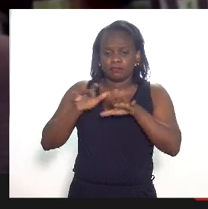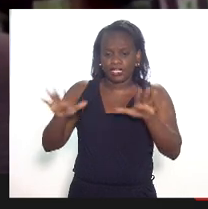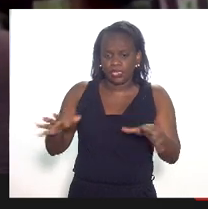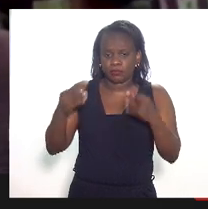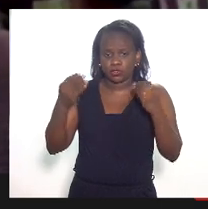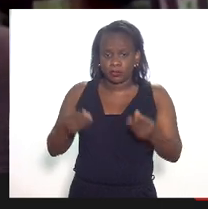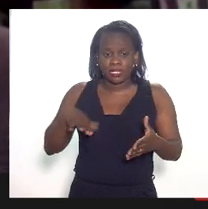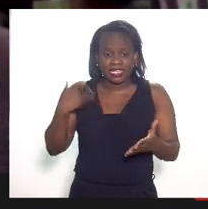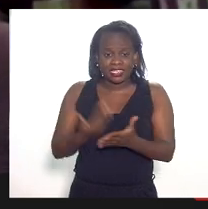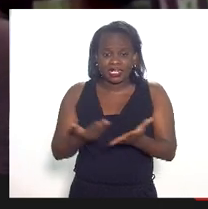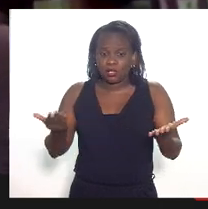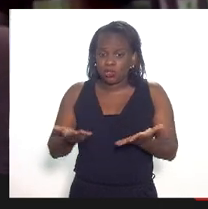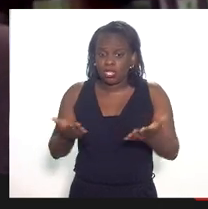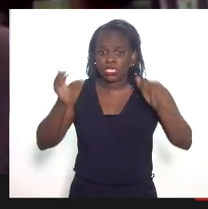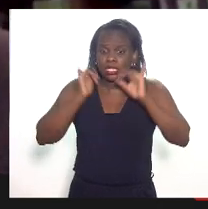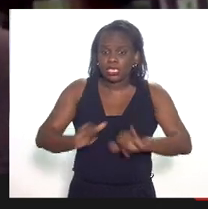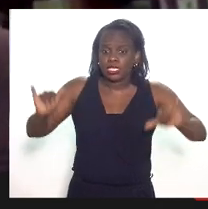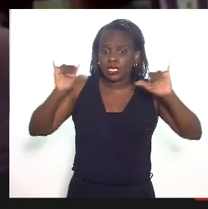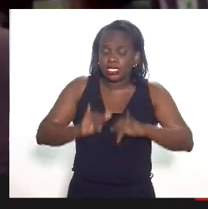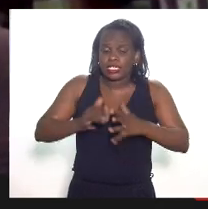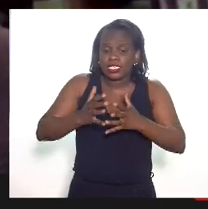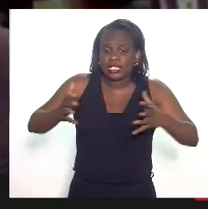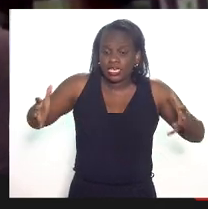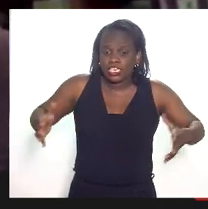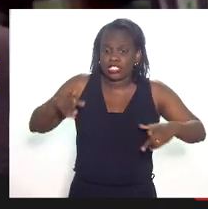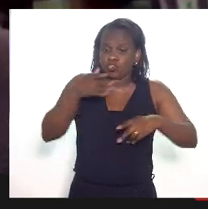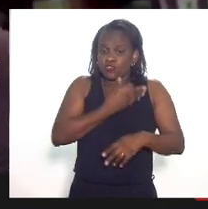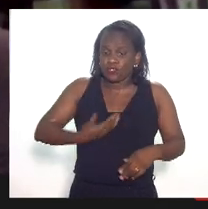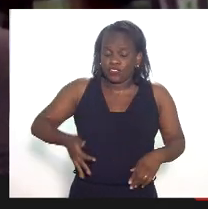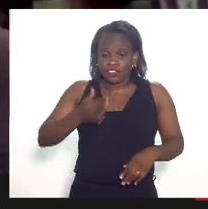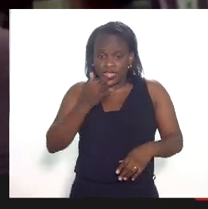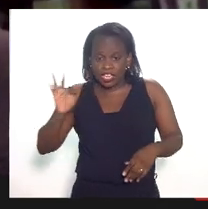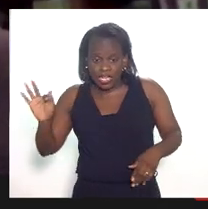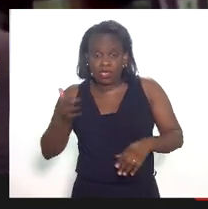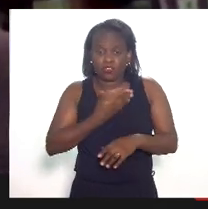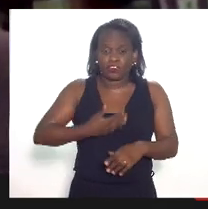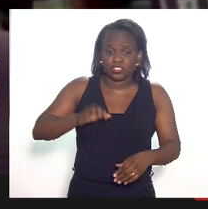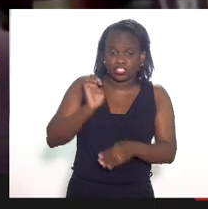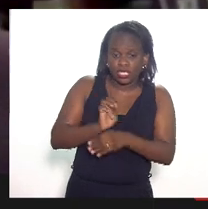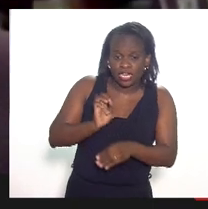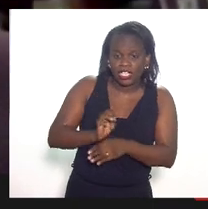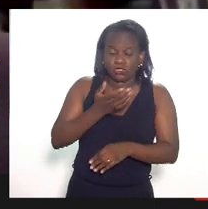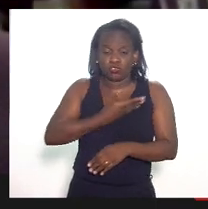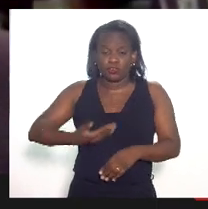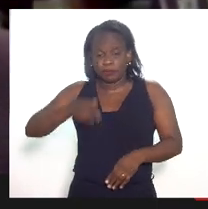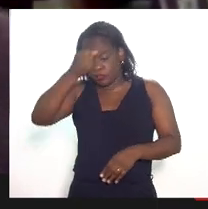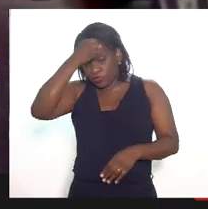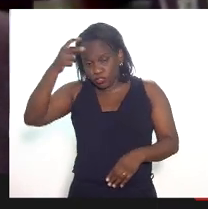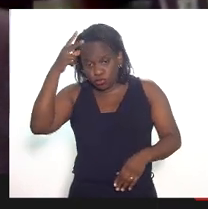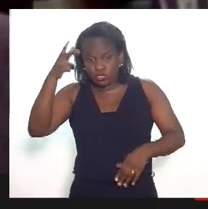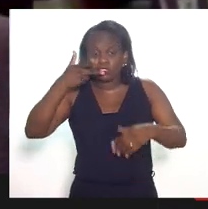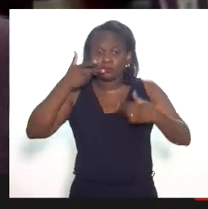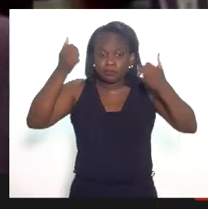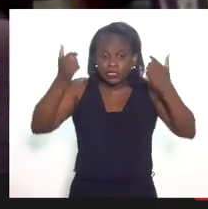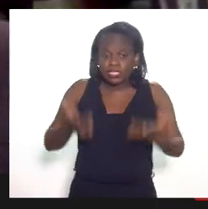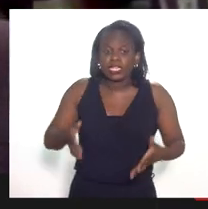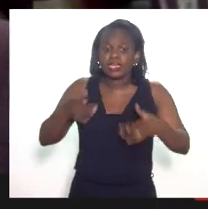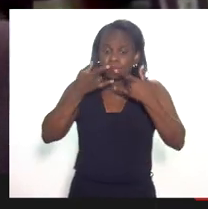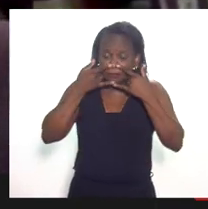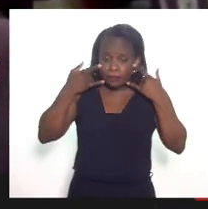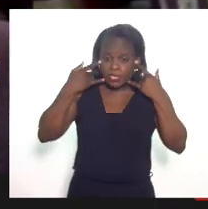agora não houve uma grande campanha por parte do governo federal, do governo estadual, dos governos municipais, de que a máscara,